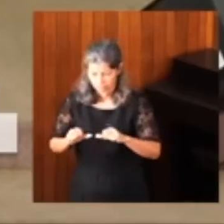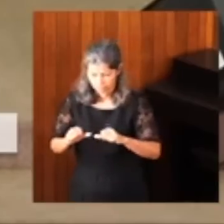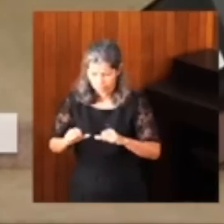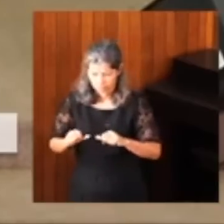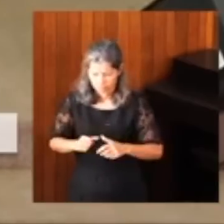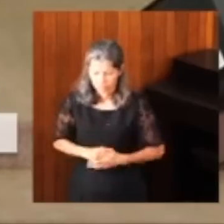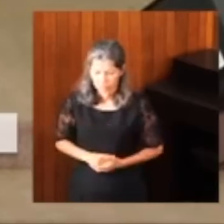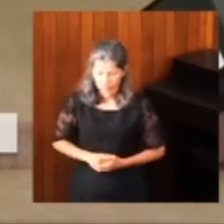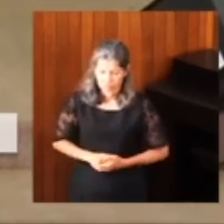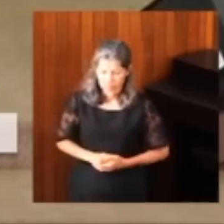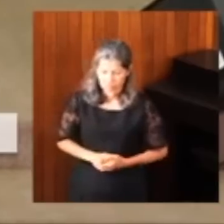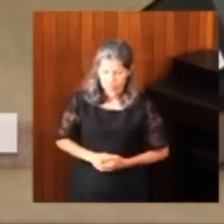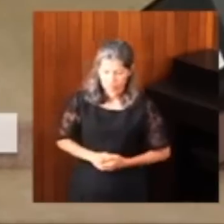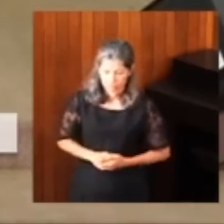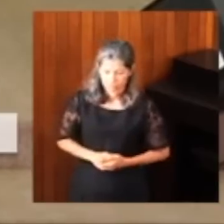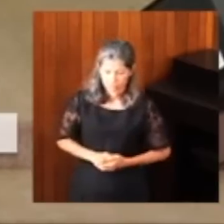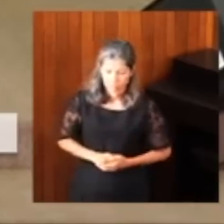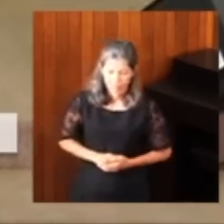irmã.